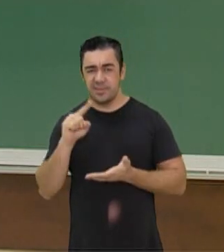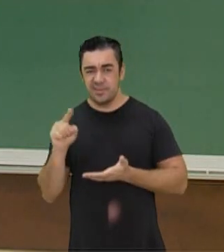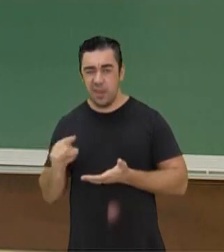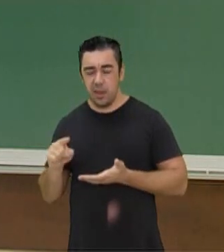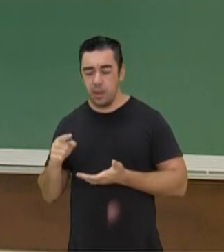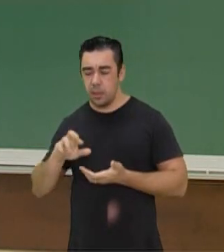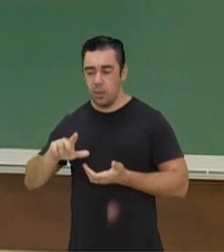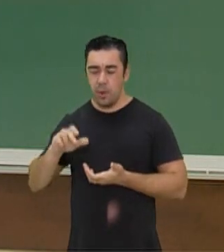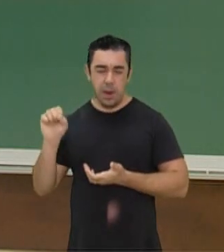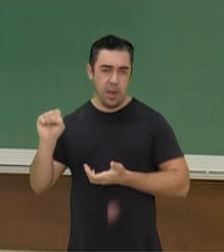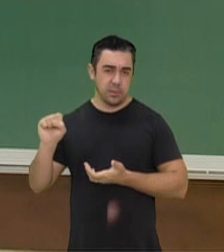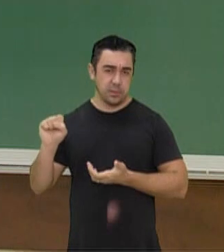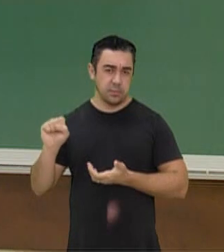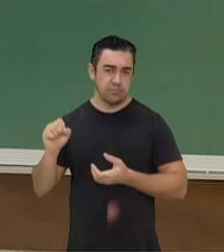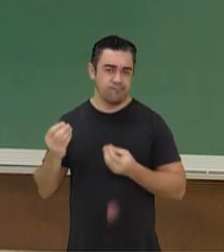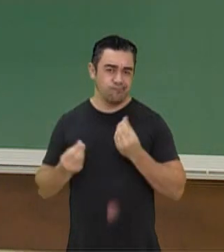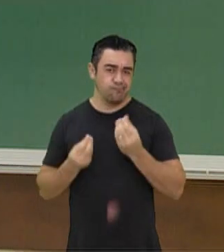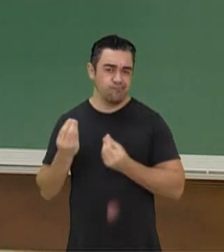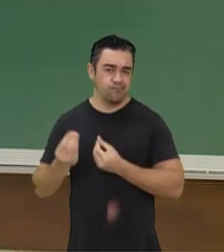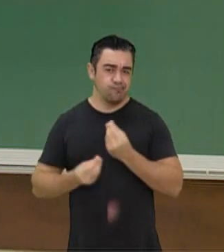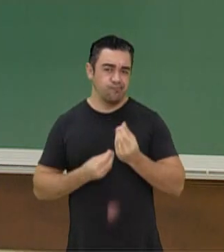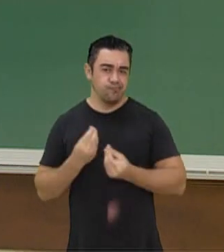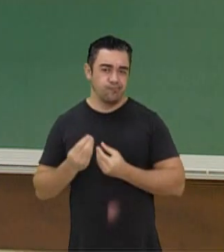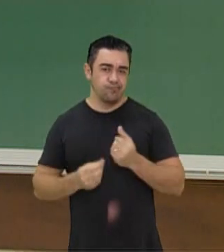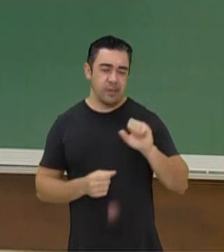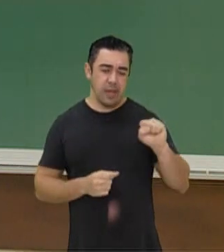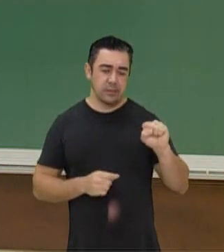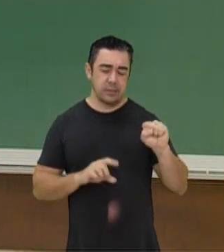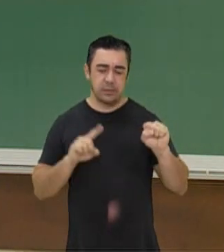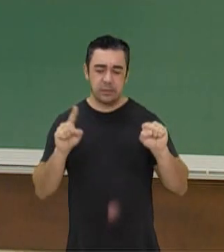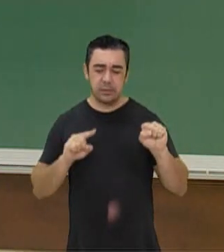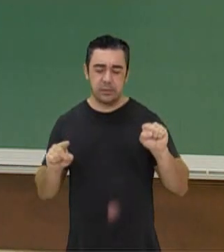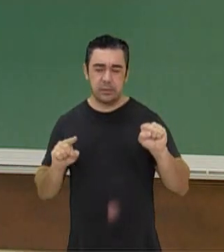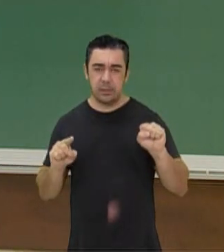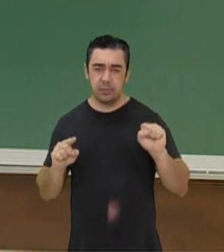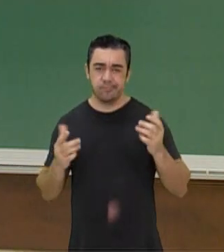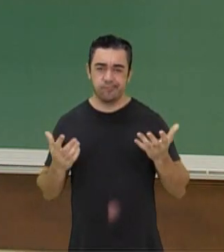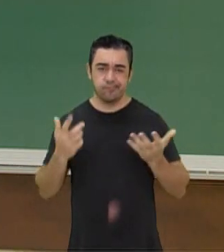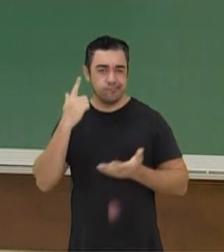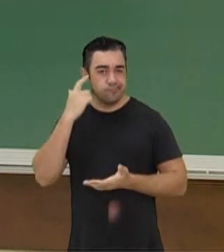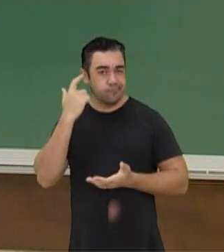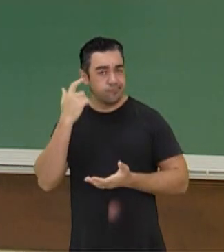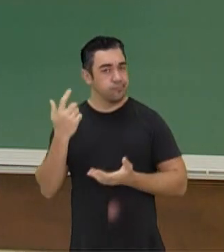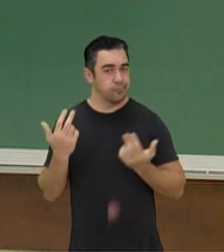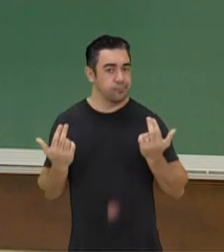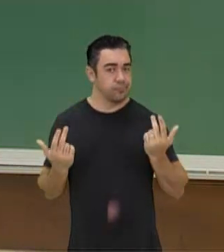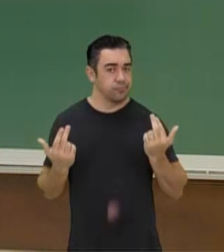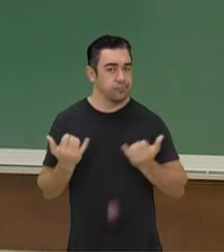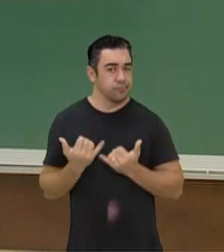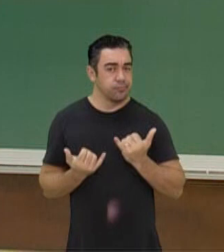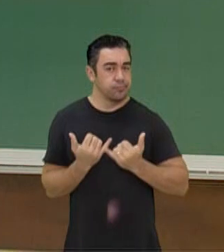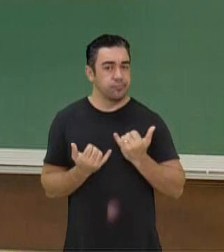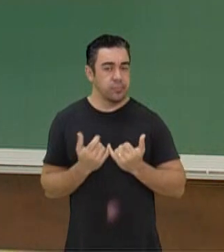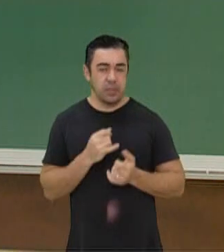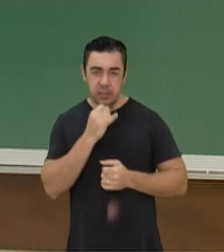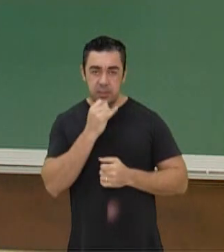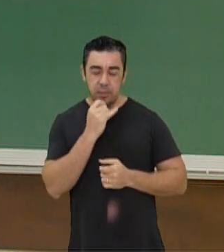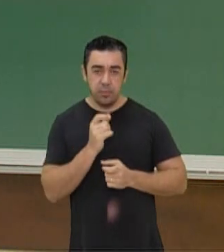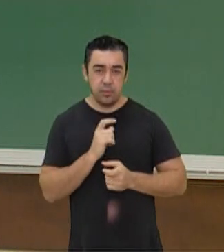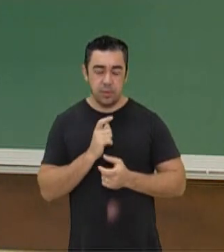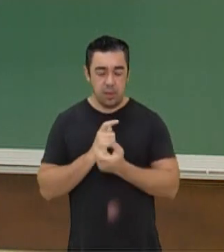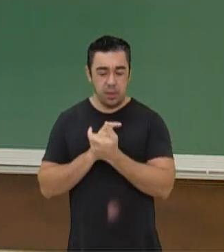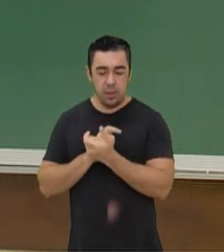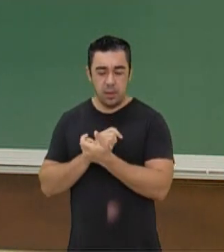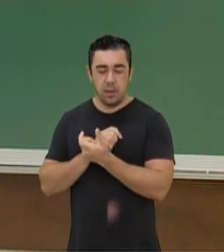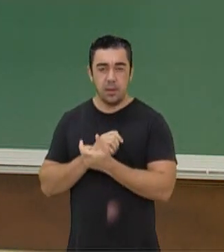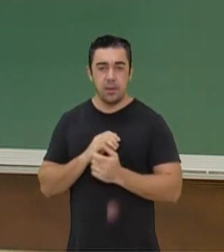de Z e não de S? Bom, nós temos S que tem o som de Z, não é verdade? Se ele está diante de duas vogais,